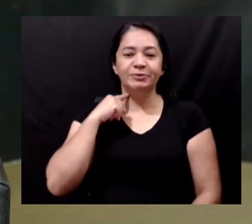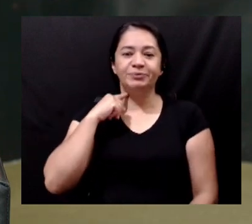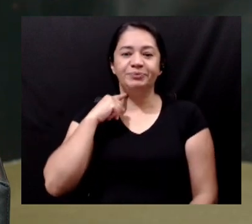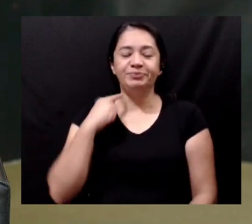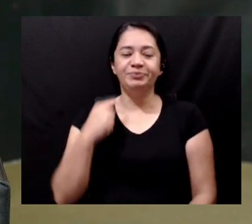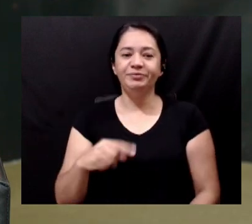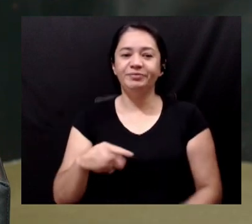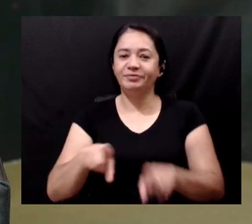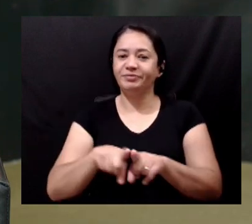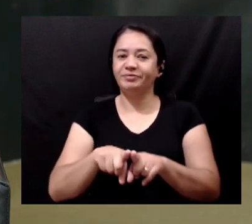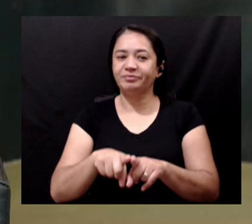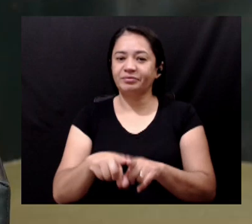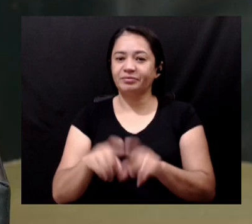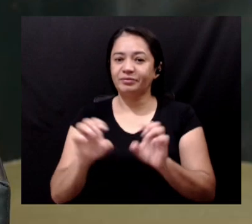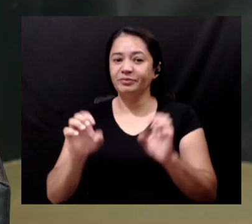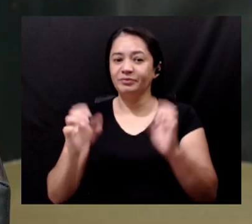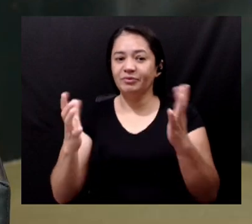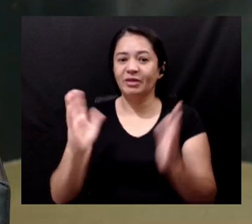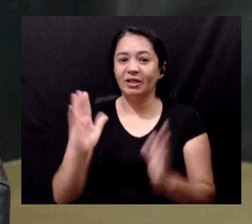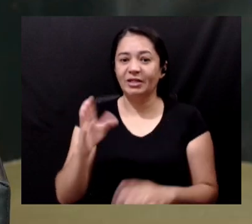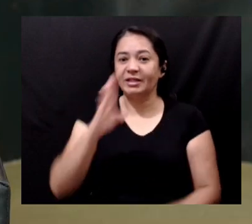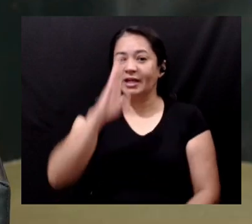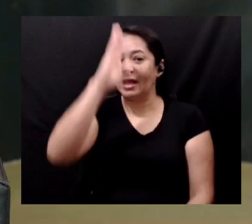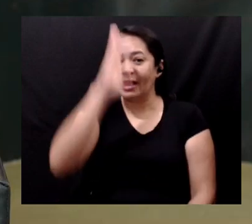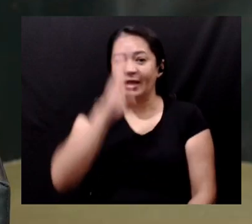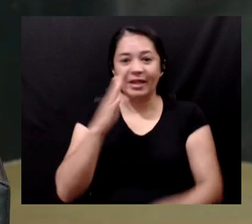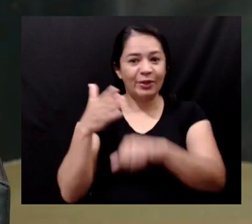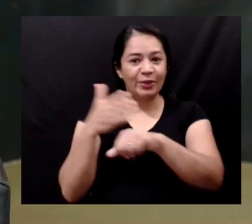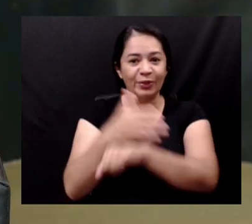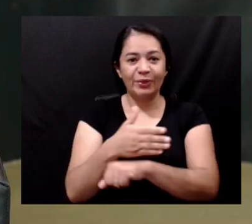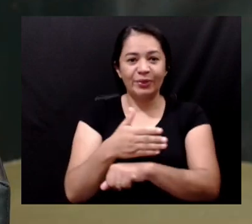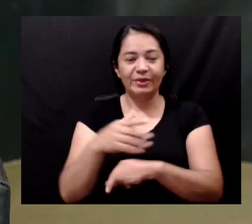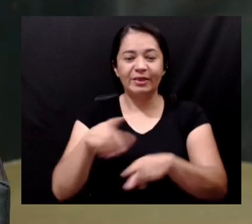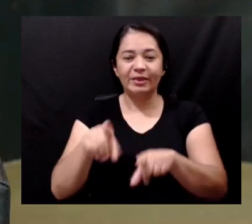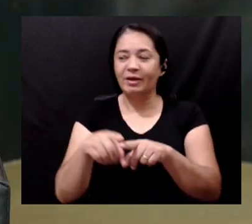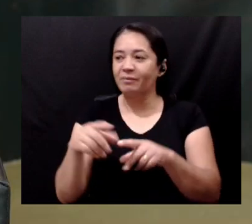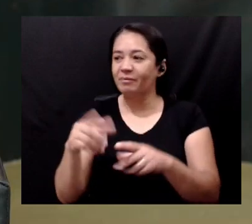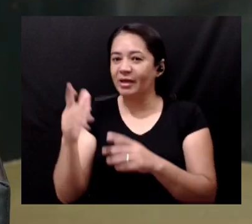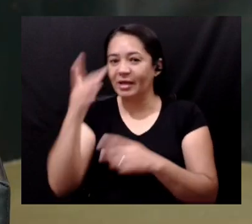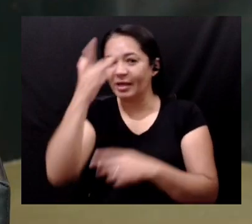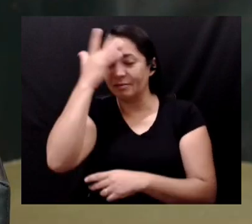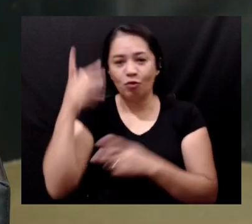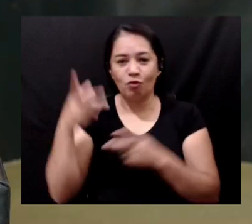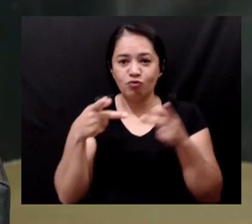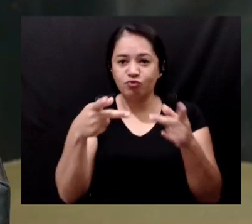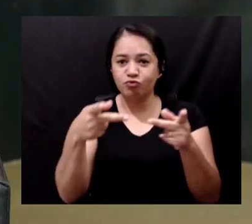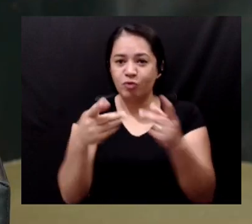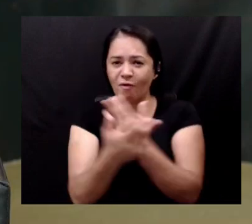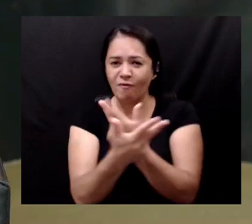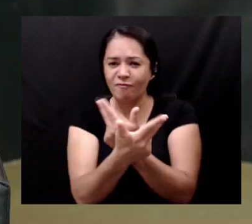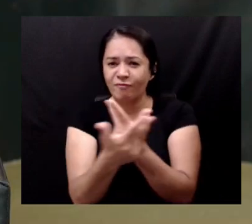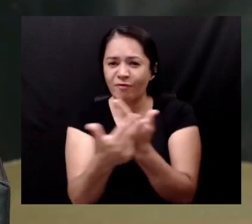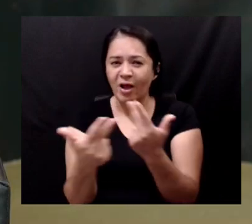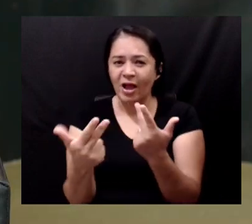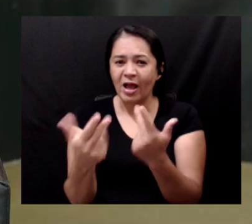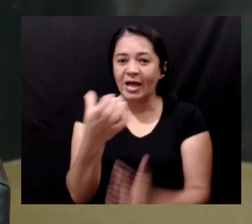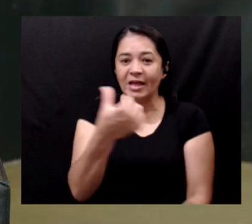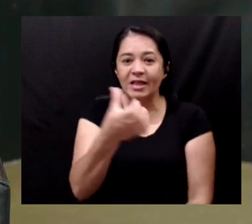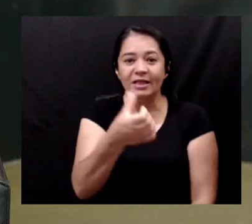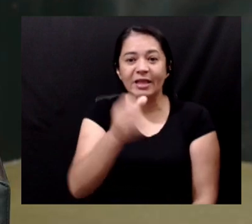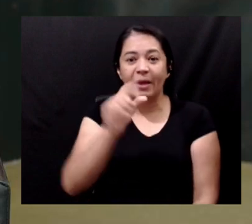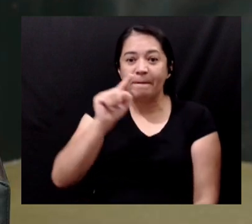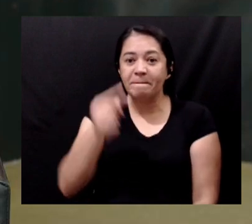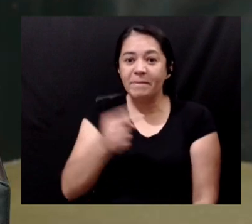evento, gente, tem entrada gratuita e deve encantar os visitantes com uma variedade de 6.000 flores e plantas